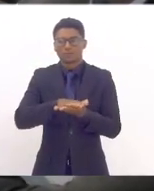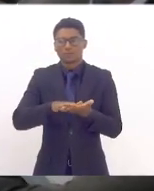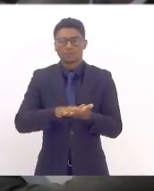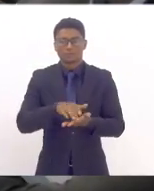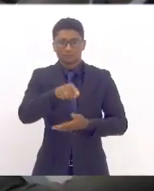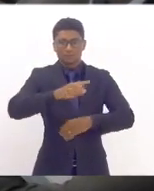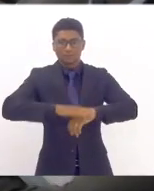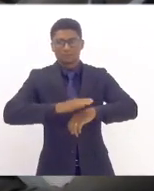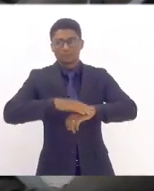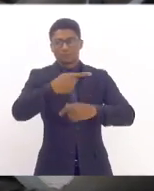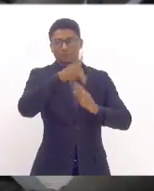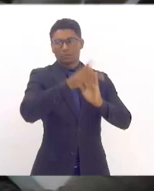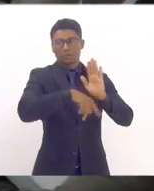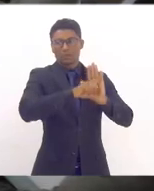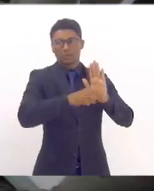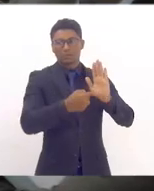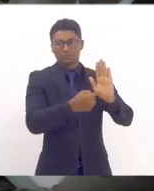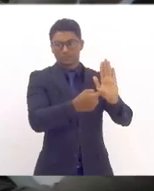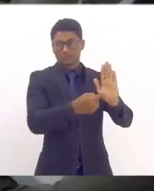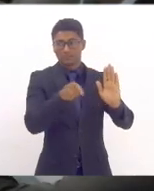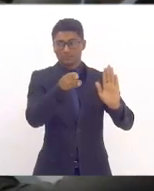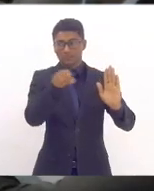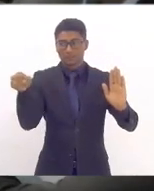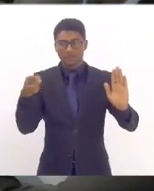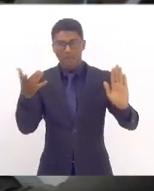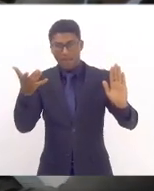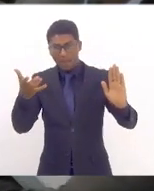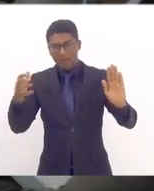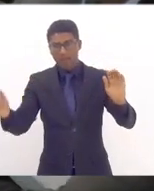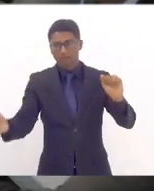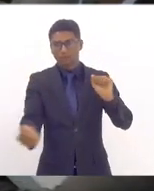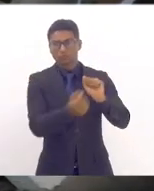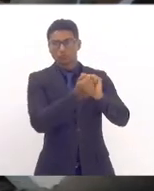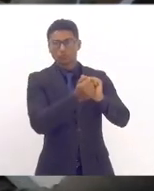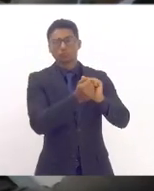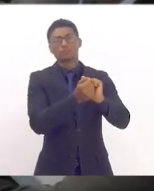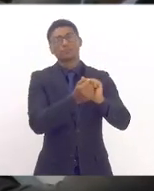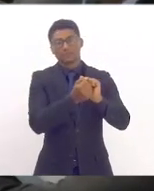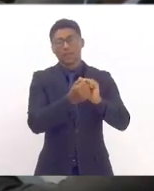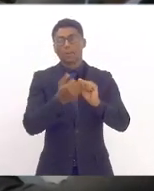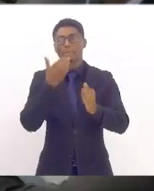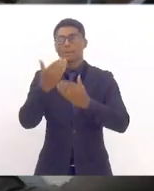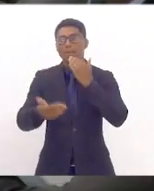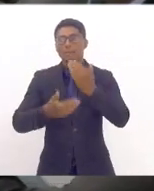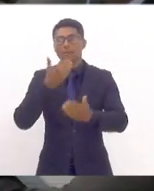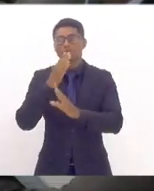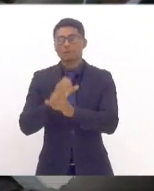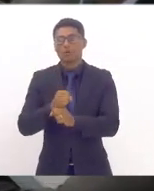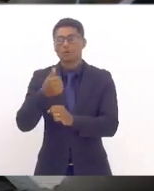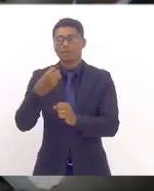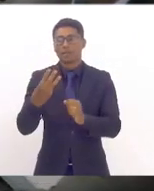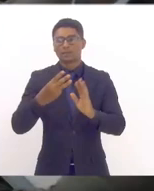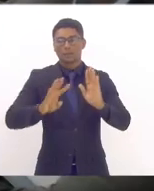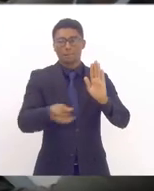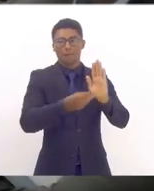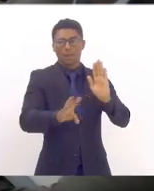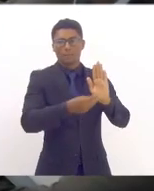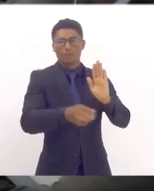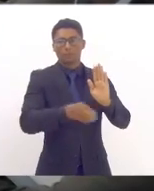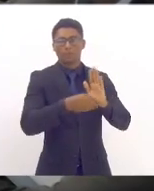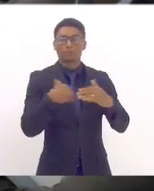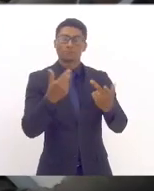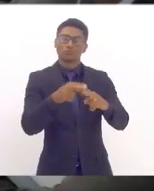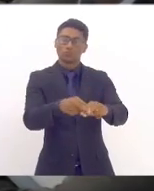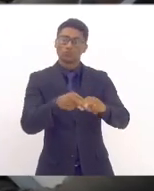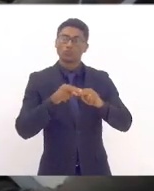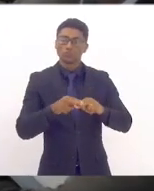no seu projeto e engatou 13 outros pedidos razão pela qual seu presidente